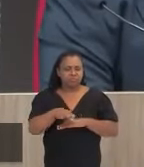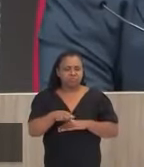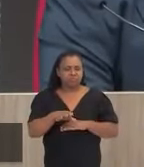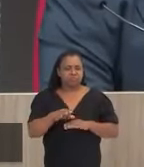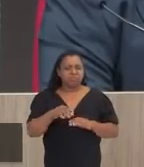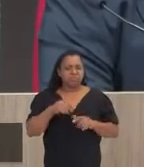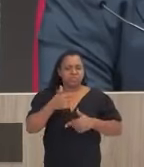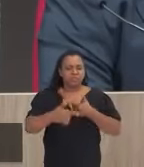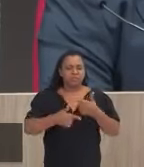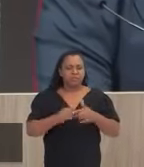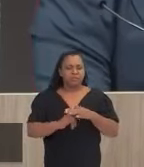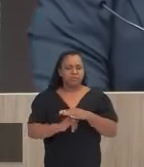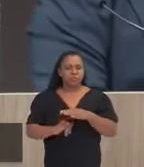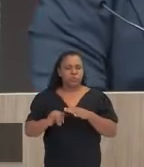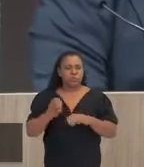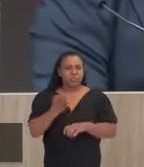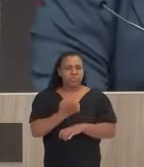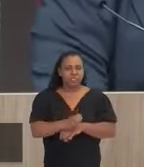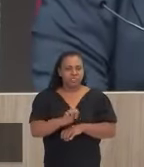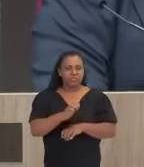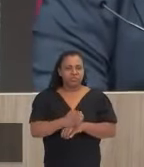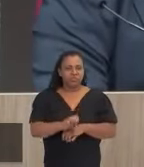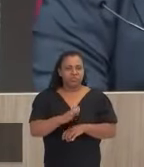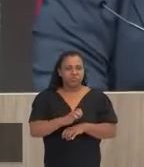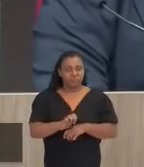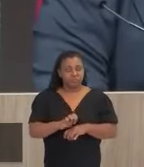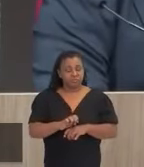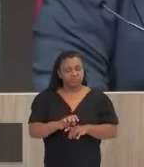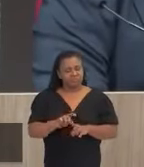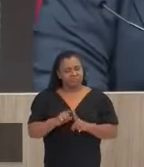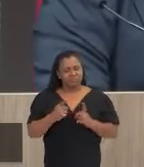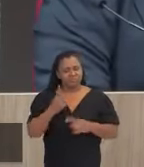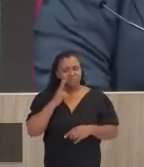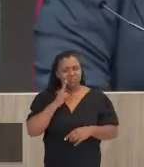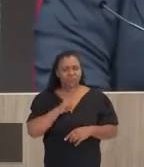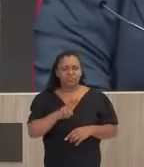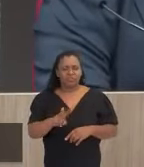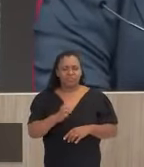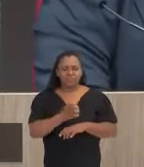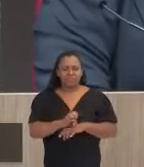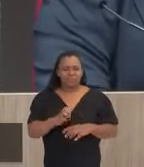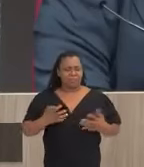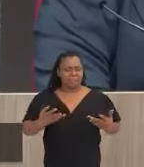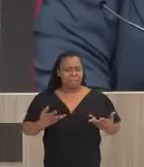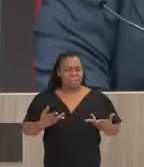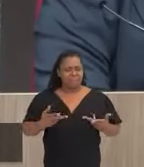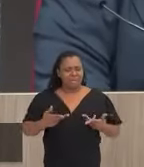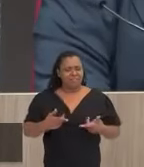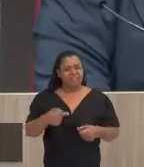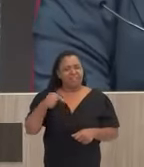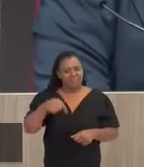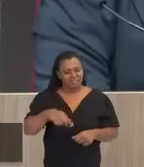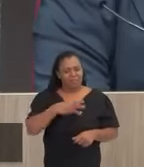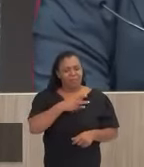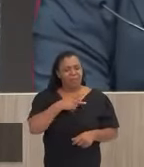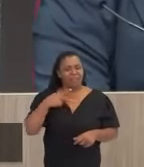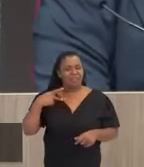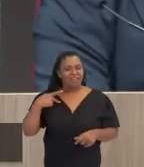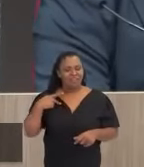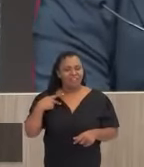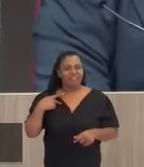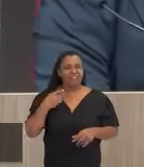Instituto do Estágio. Né? Embora a gente veja estágios exemplares, inclusive o nosso aqui do MPT, os estagiários de direito